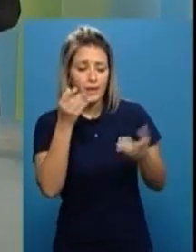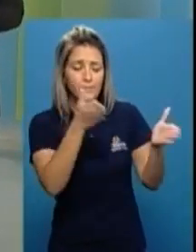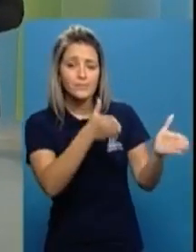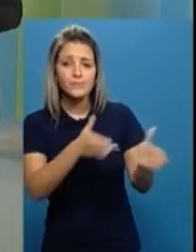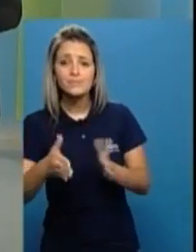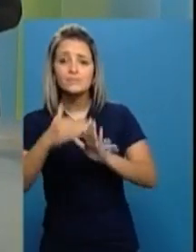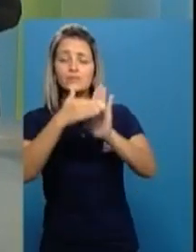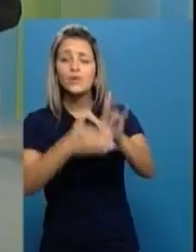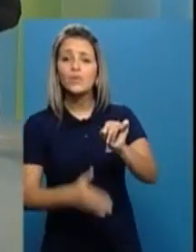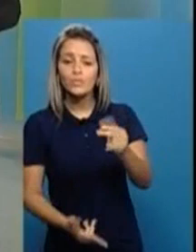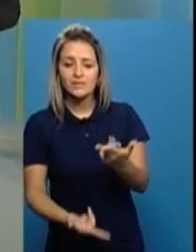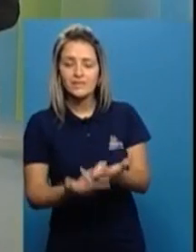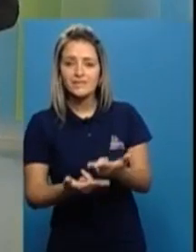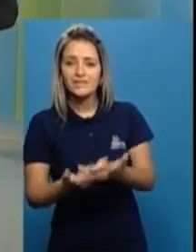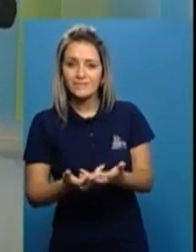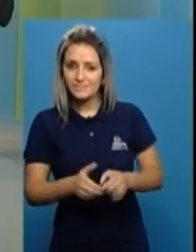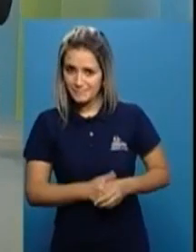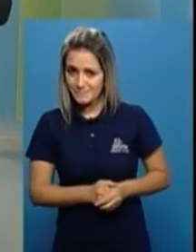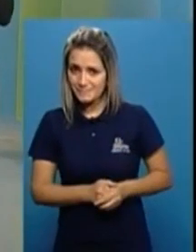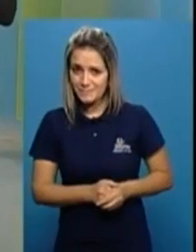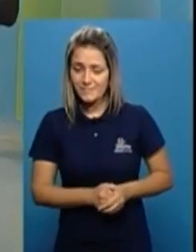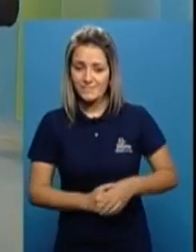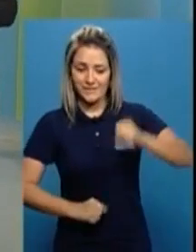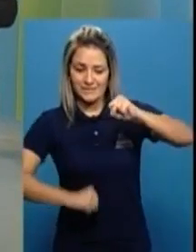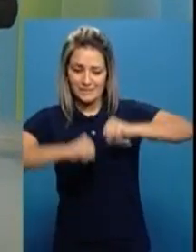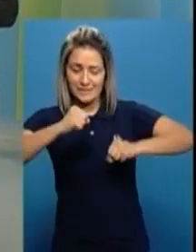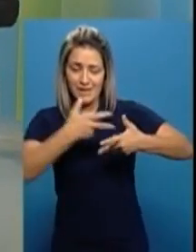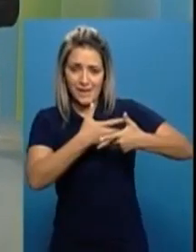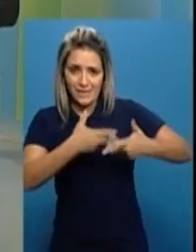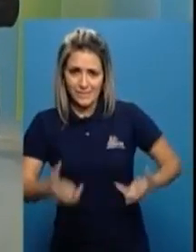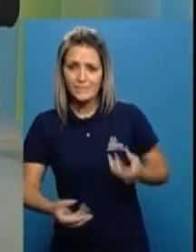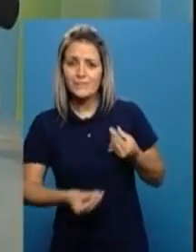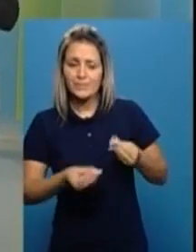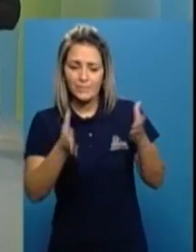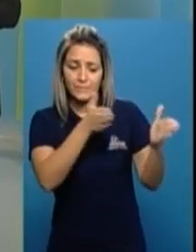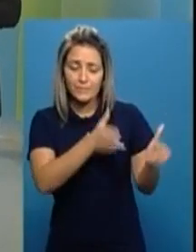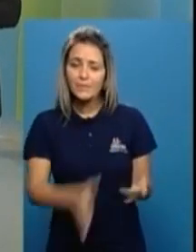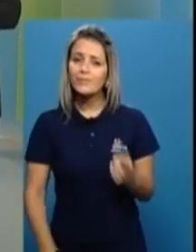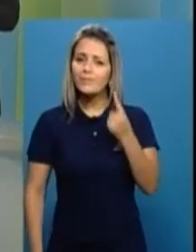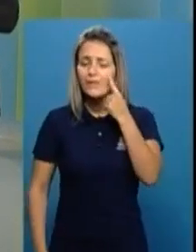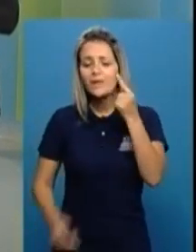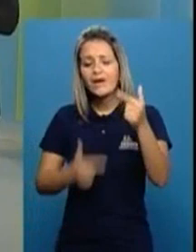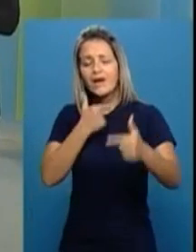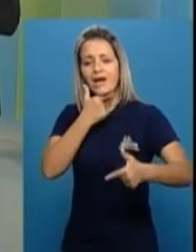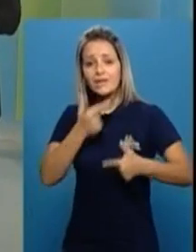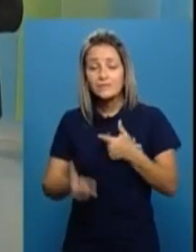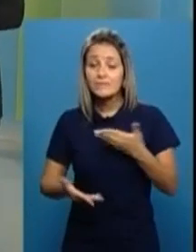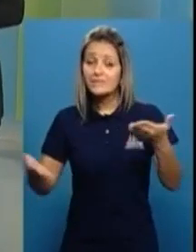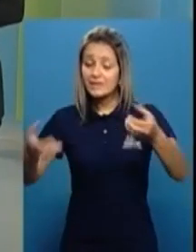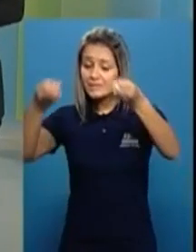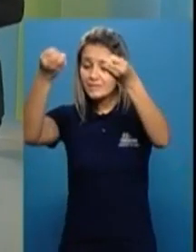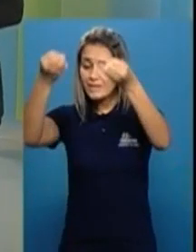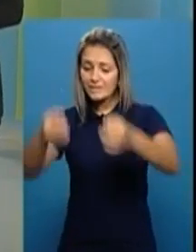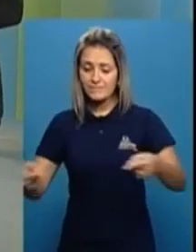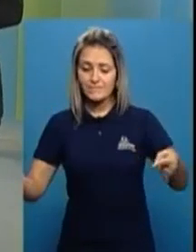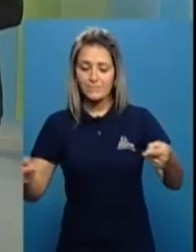nessa fabricação? A partir desses questionamentos, a definição estará ligada ao